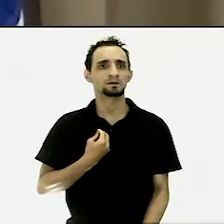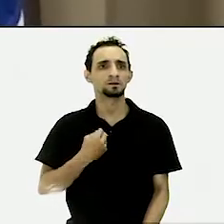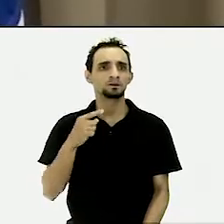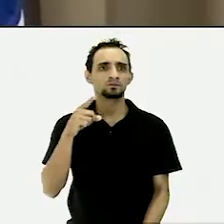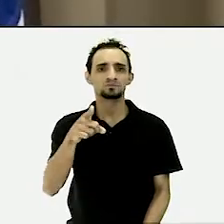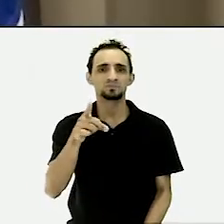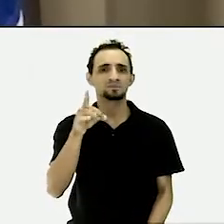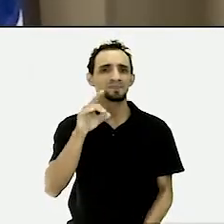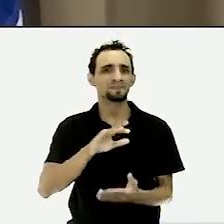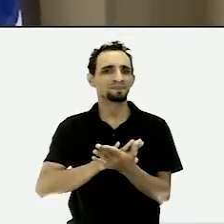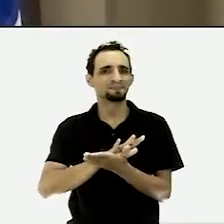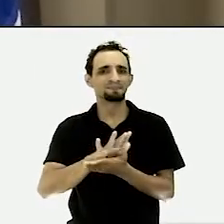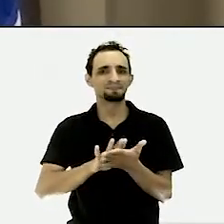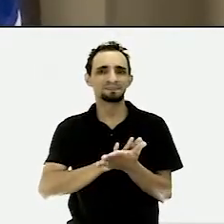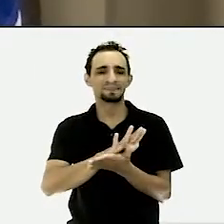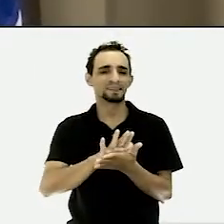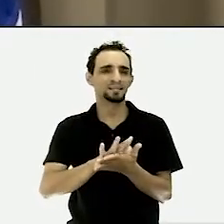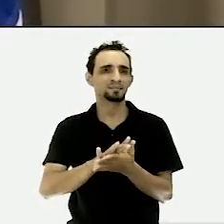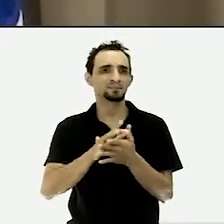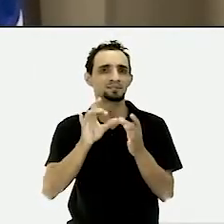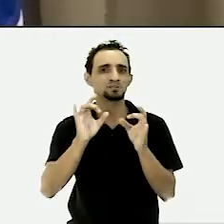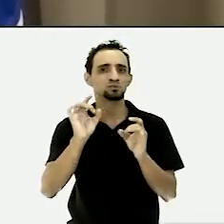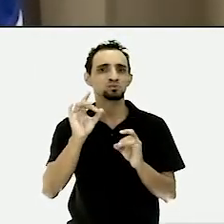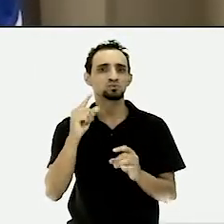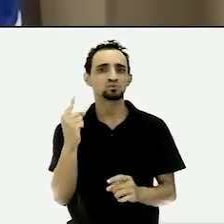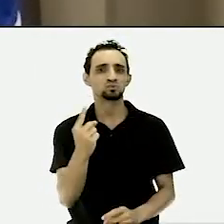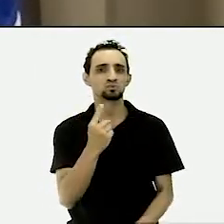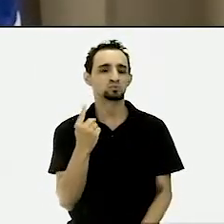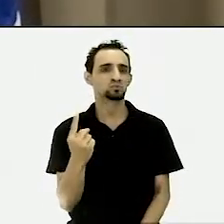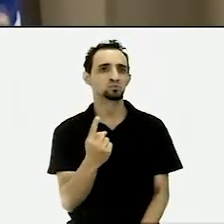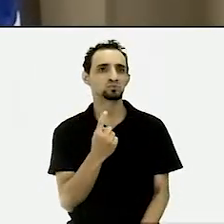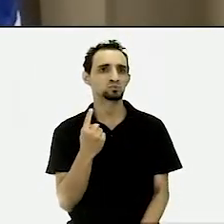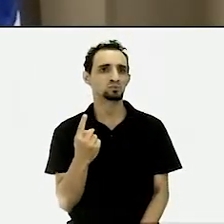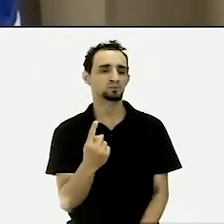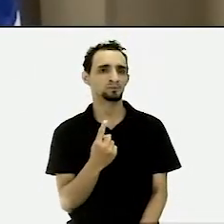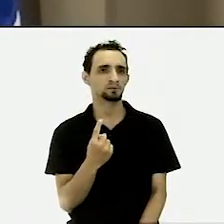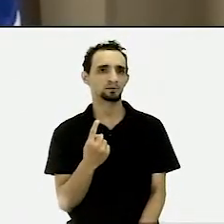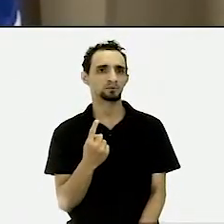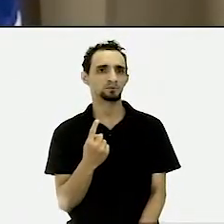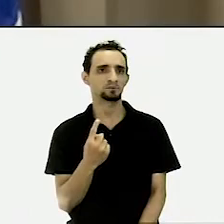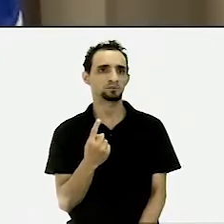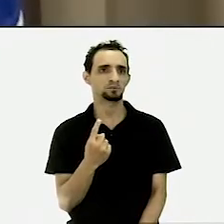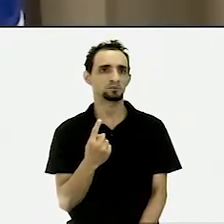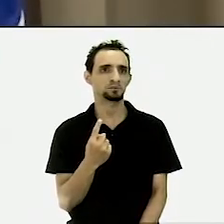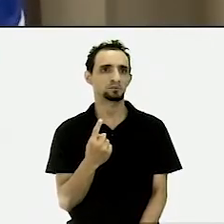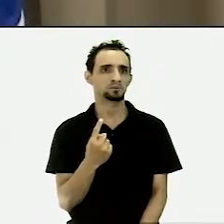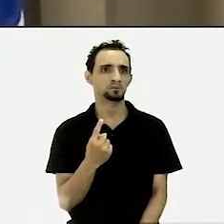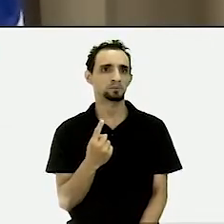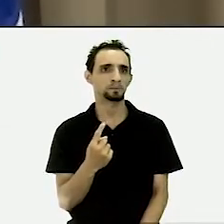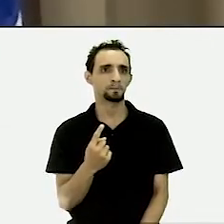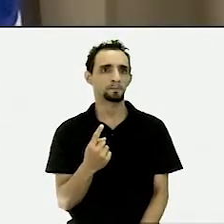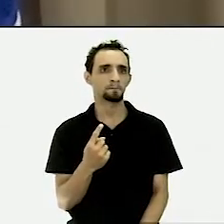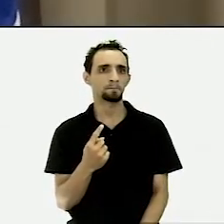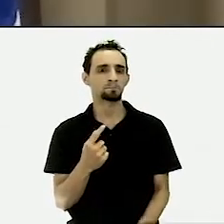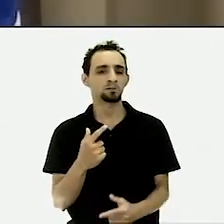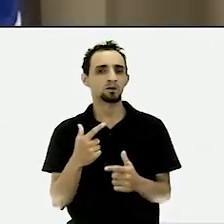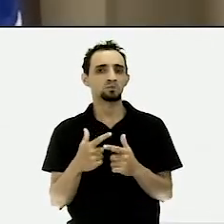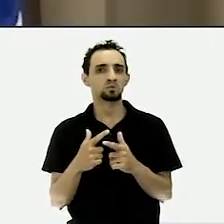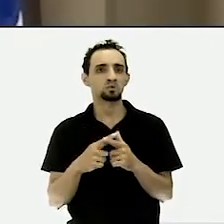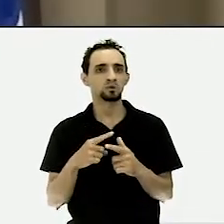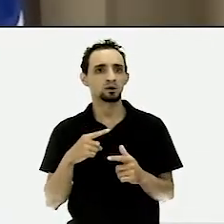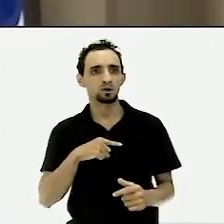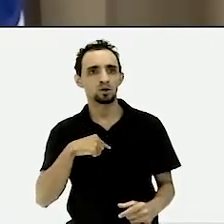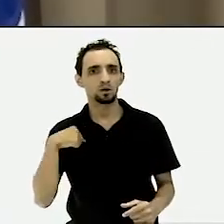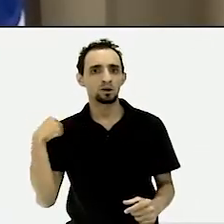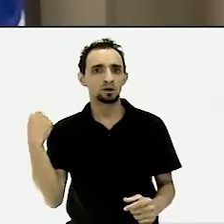que a gente pode criar expectativa, sim, que os deputados irão mandar as emendas para a nossa cidade, ajudar não